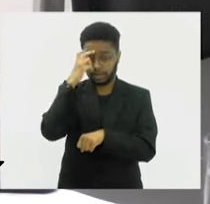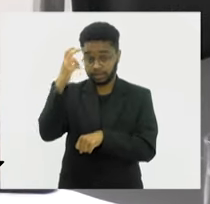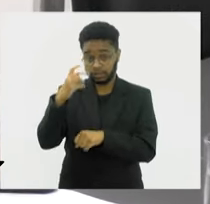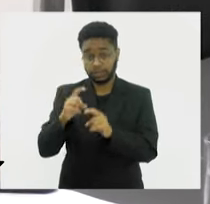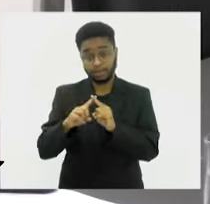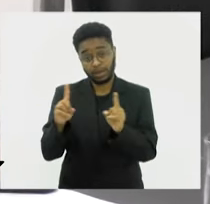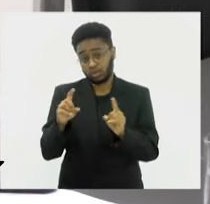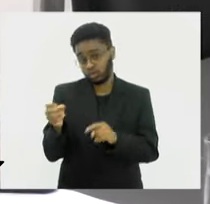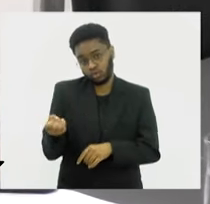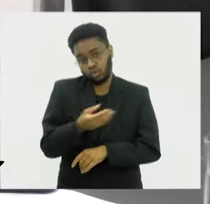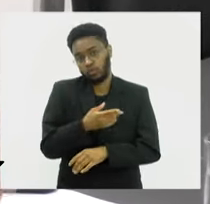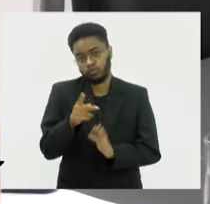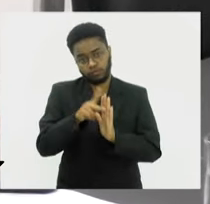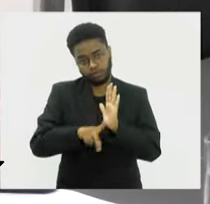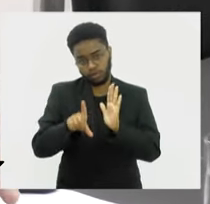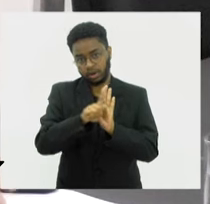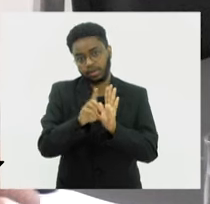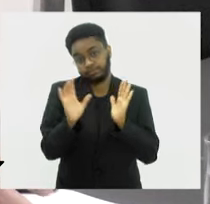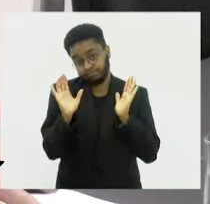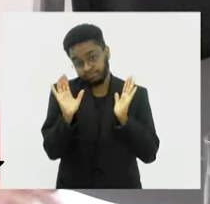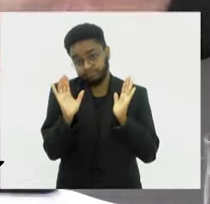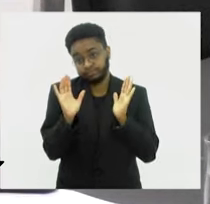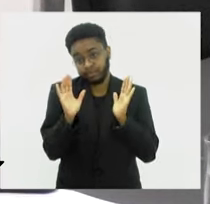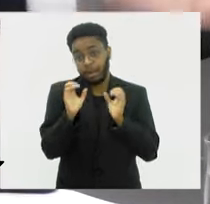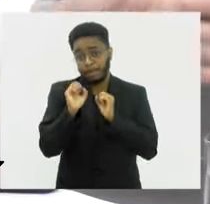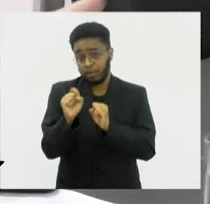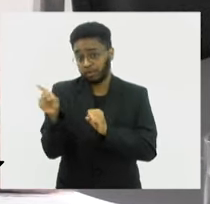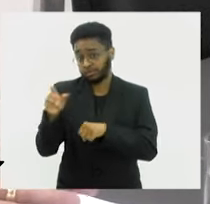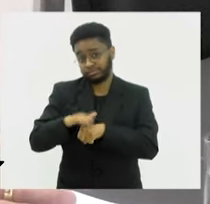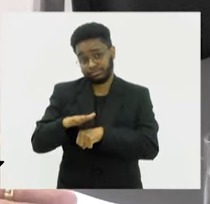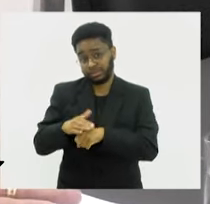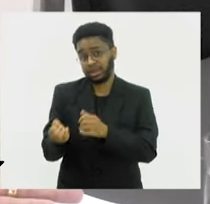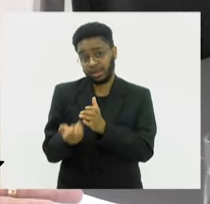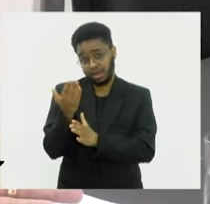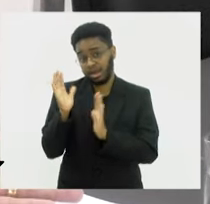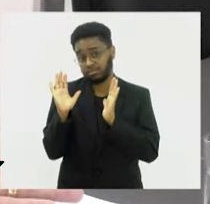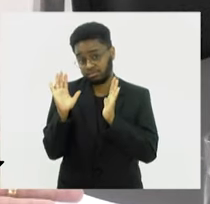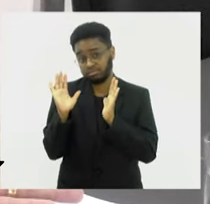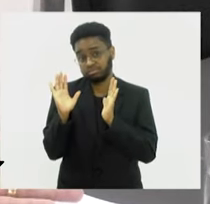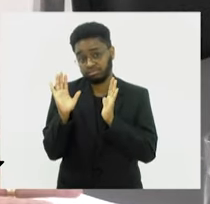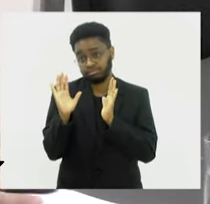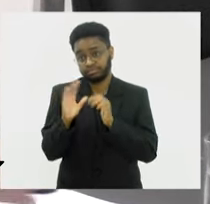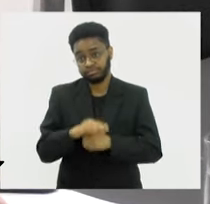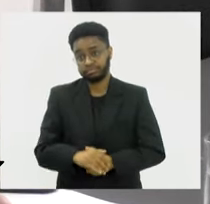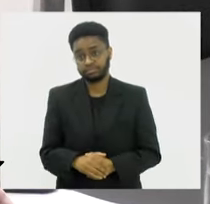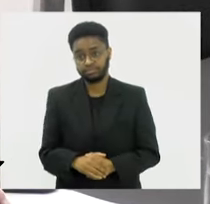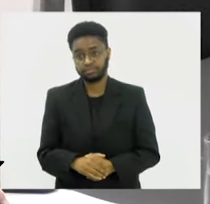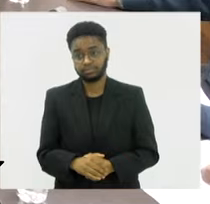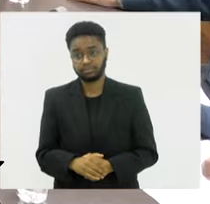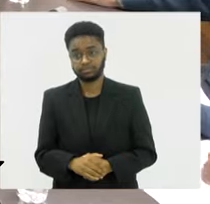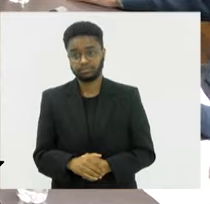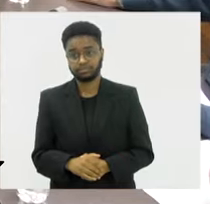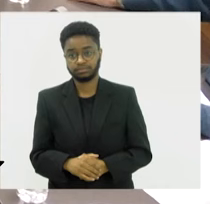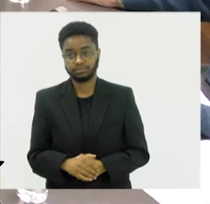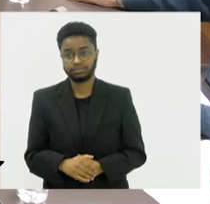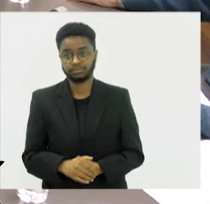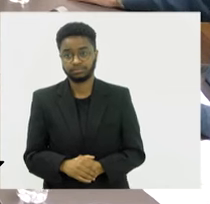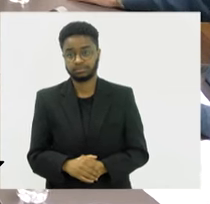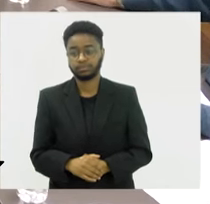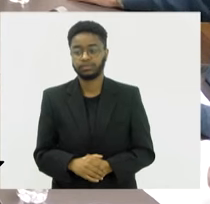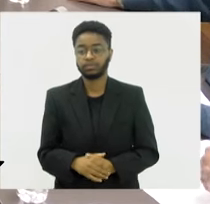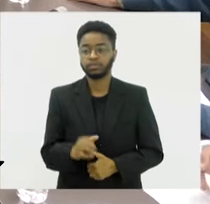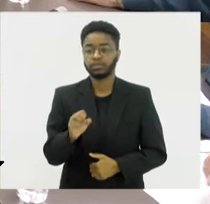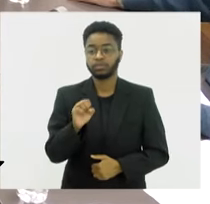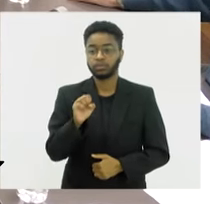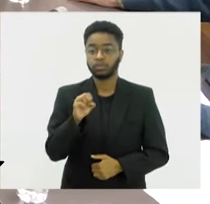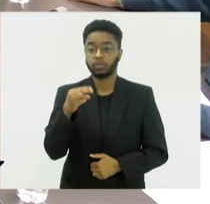um novo projeto, digno, inclusive, de ser um projeto de lei de autoria de Vossa Excelência. Presidente, ou talvez, ou porque o meu